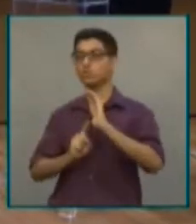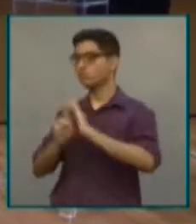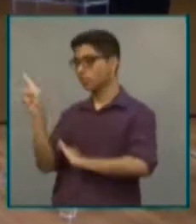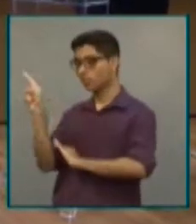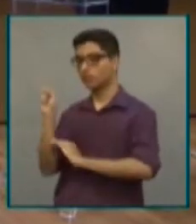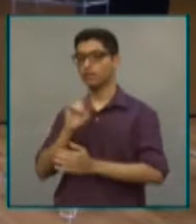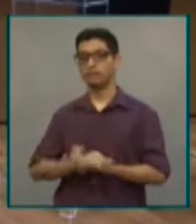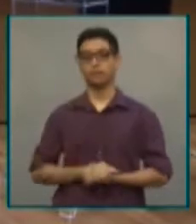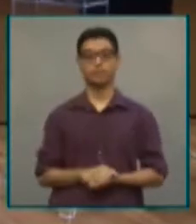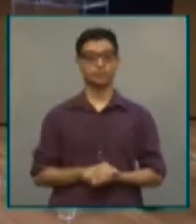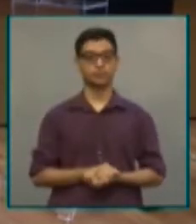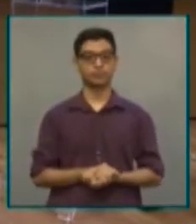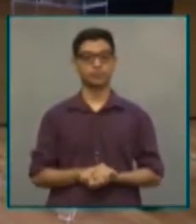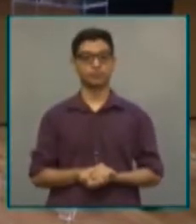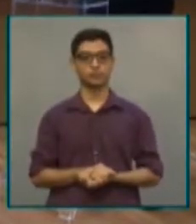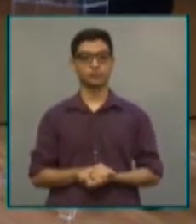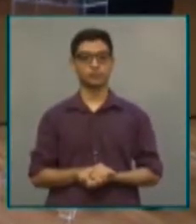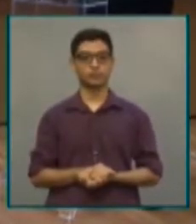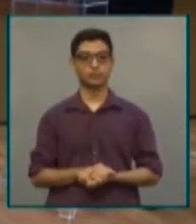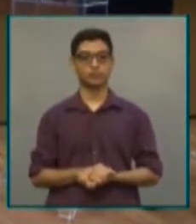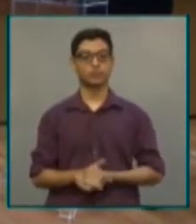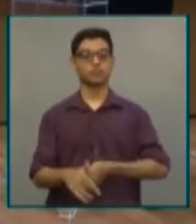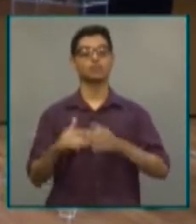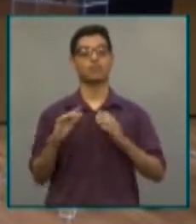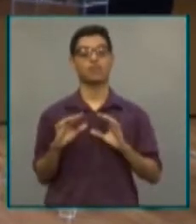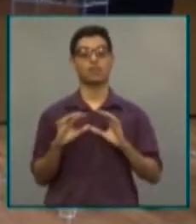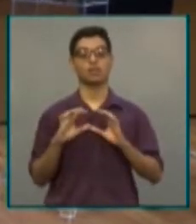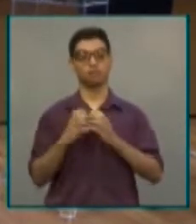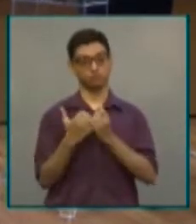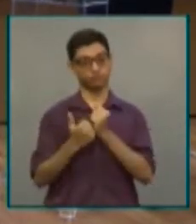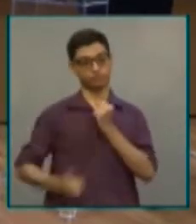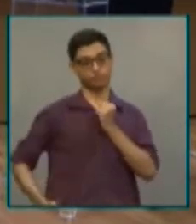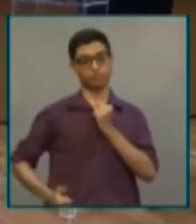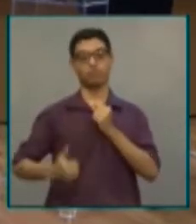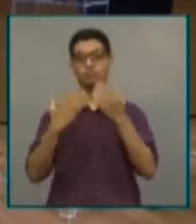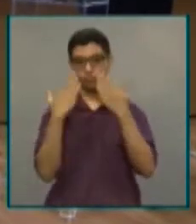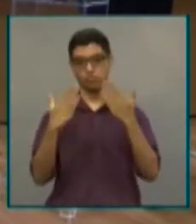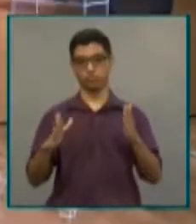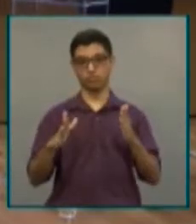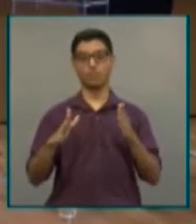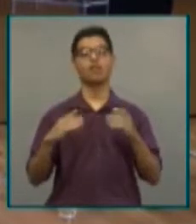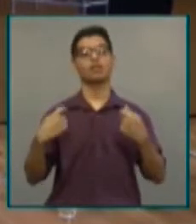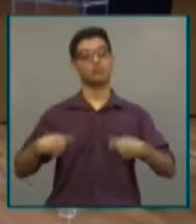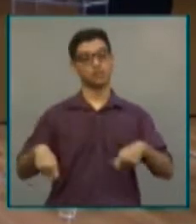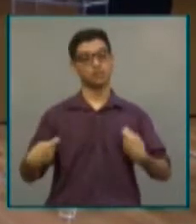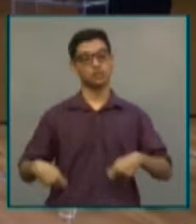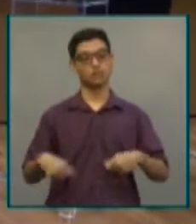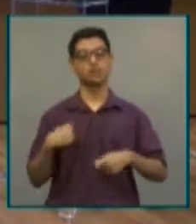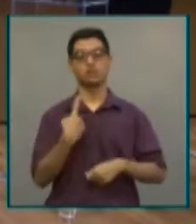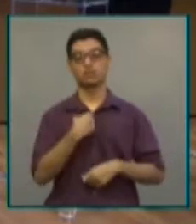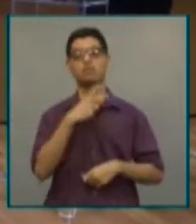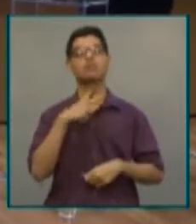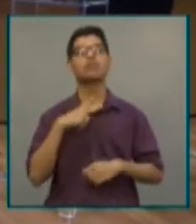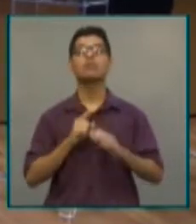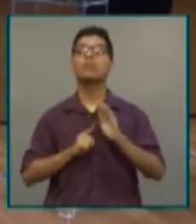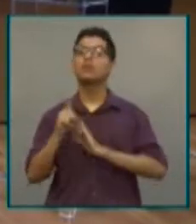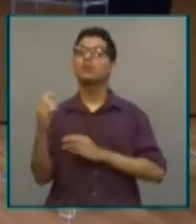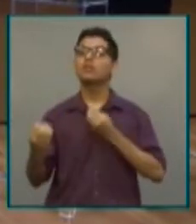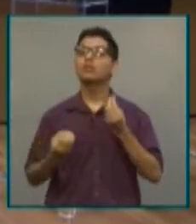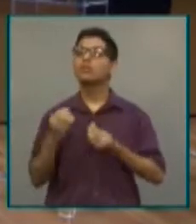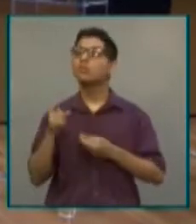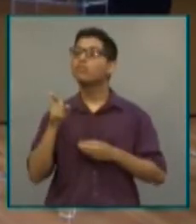gestão transparente é o que mais a advocacia deseja. Como o senhor pretende fazer a transparência das contas,